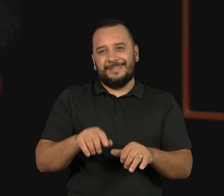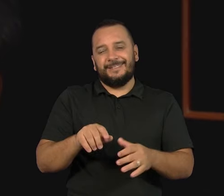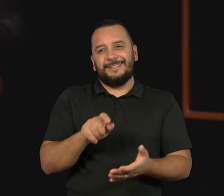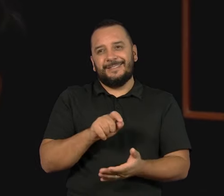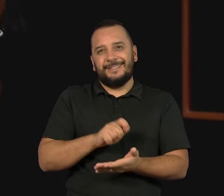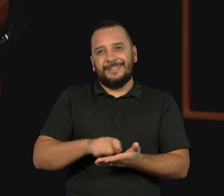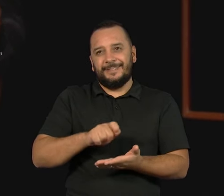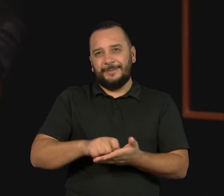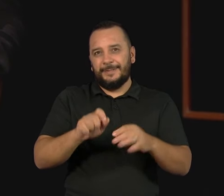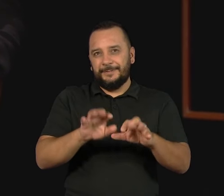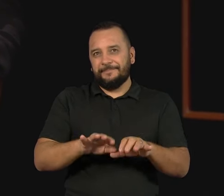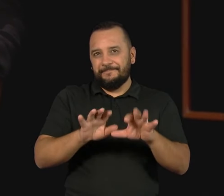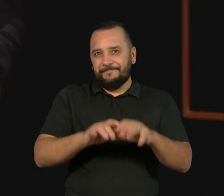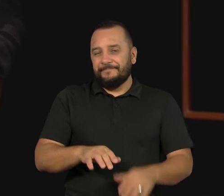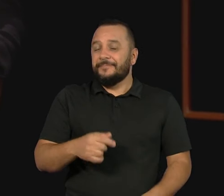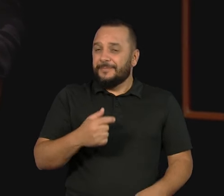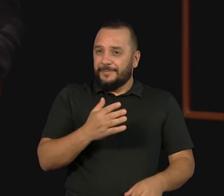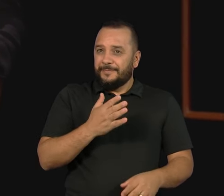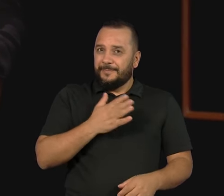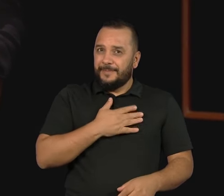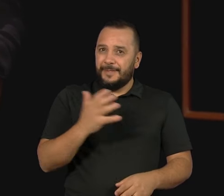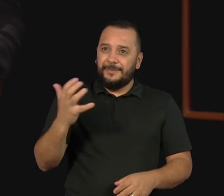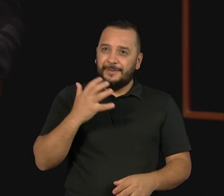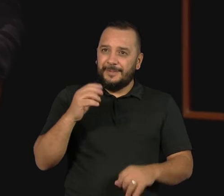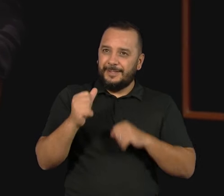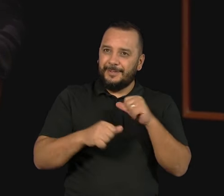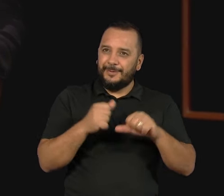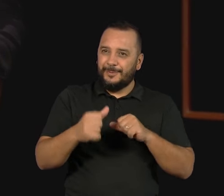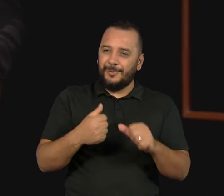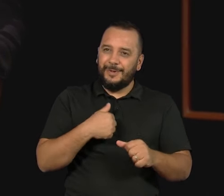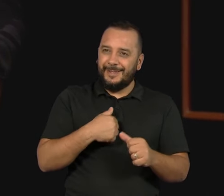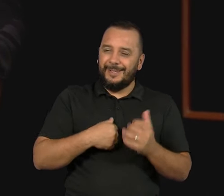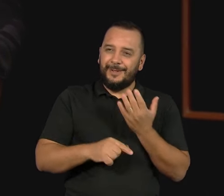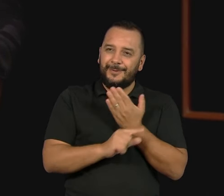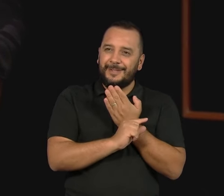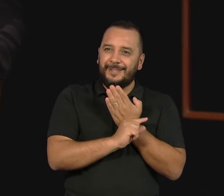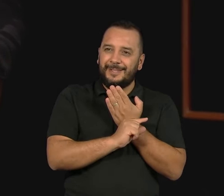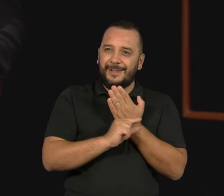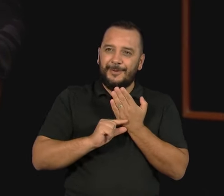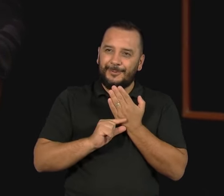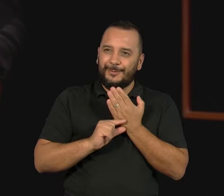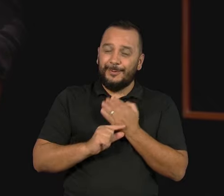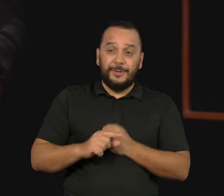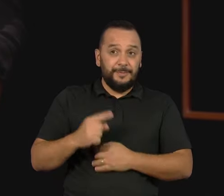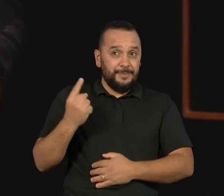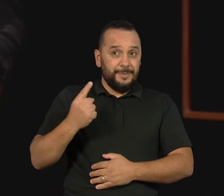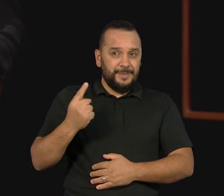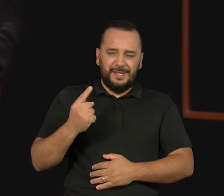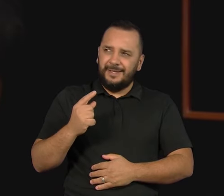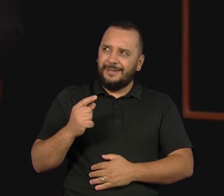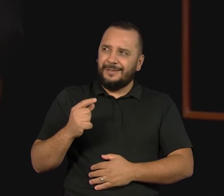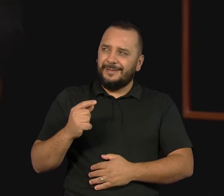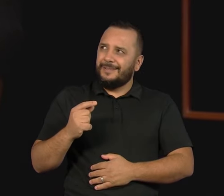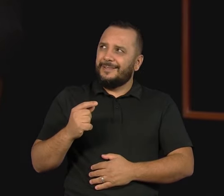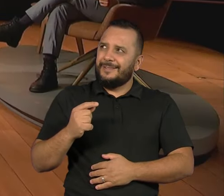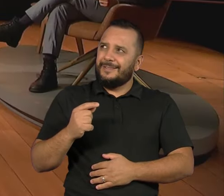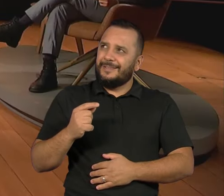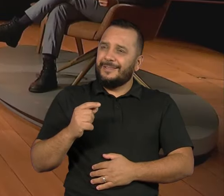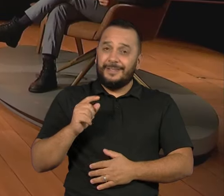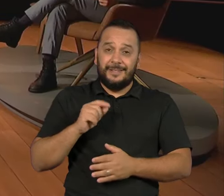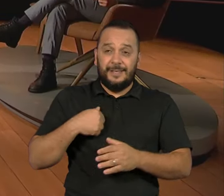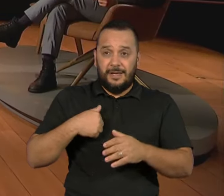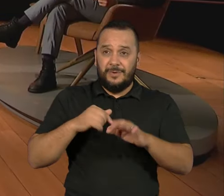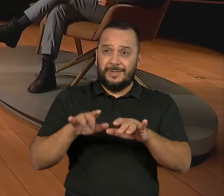a peça que me transformou em autor. Não foi a primeira peça montada, foi a segunda. Mas foi a primeira que eu escrevi com 19 anos de